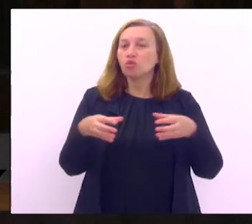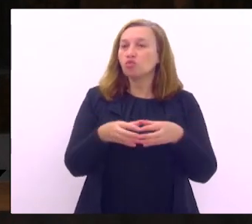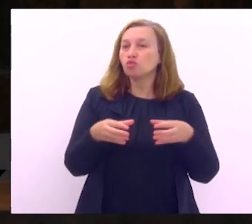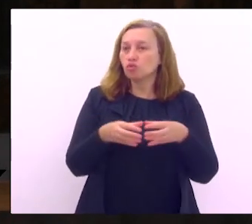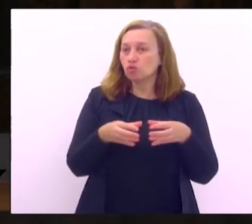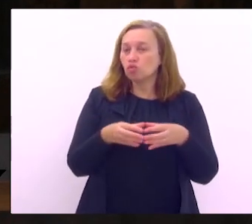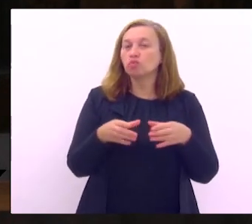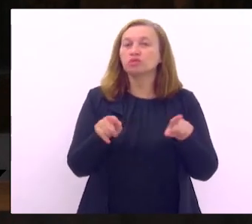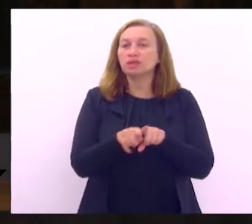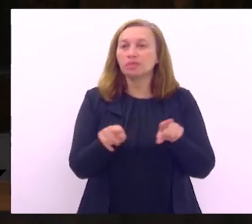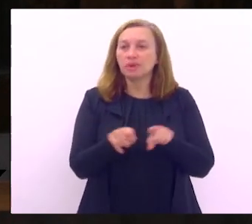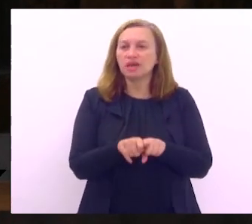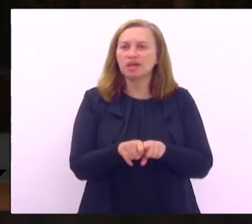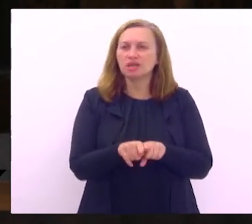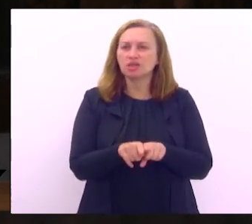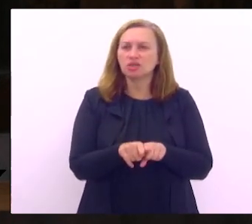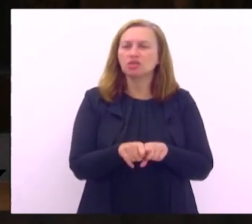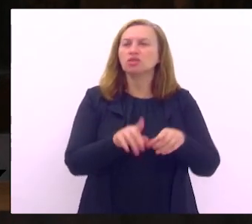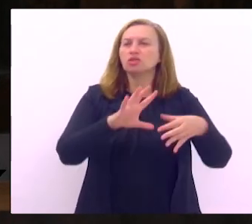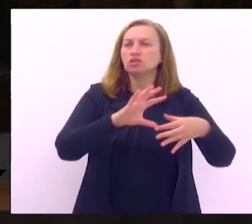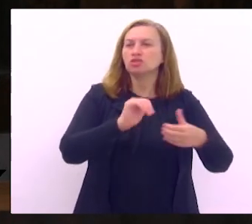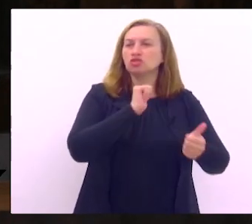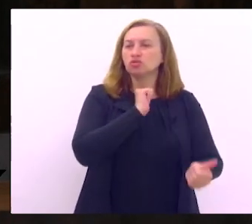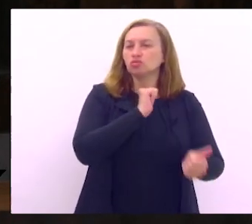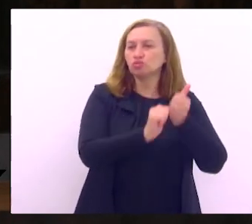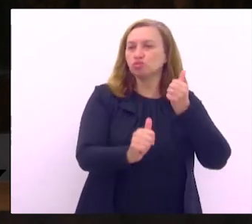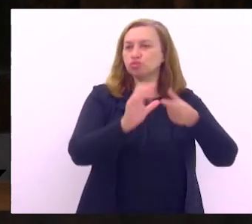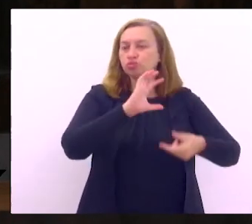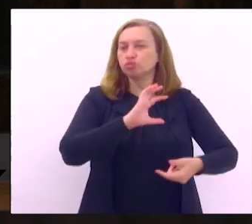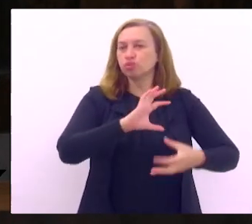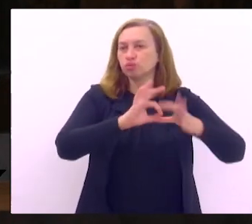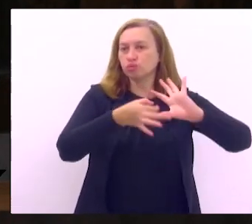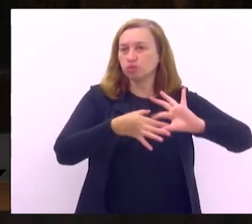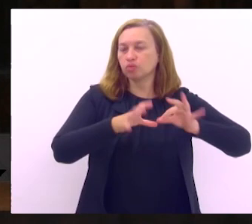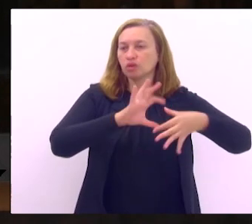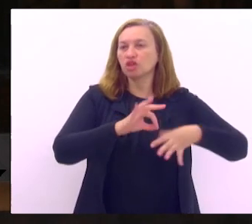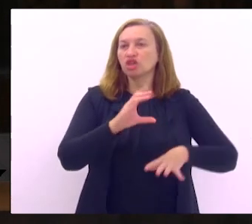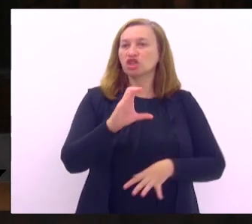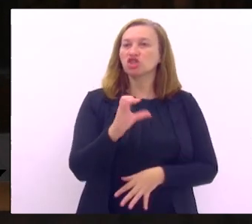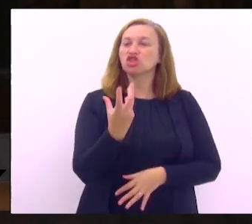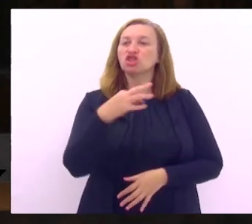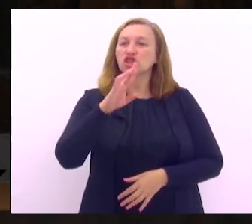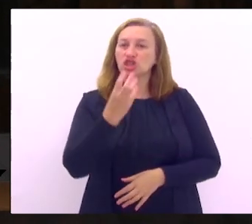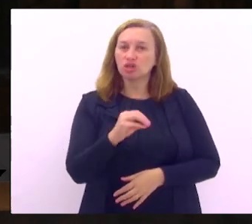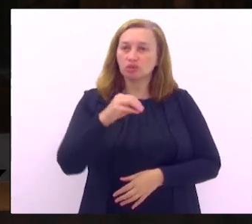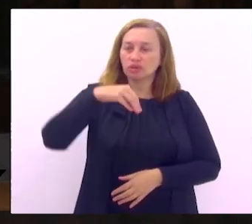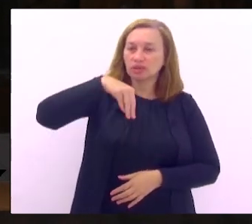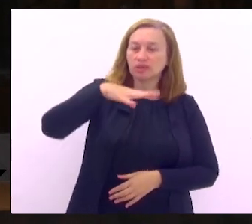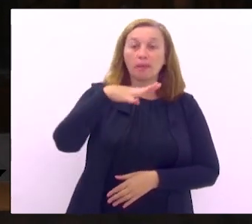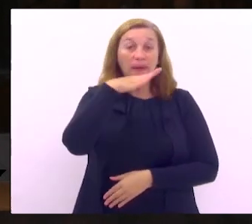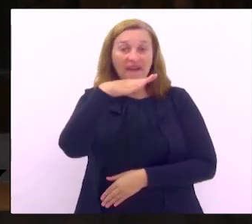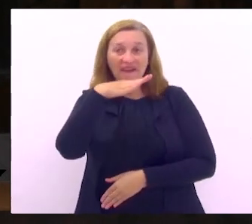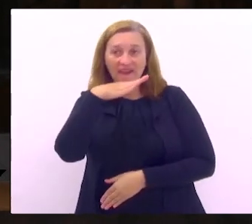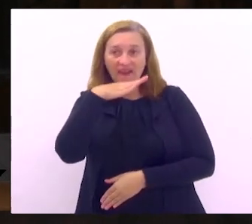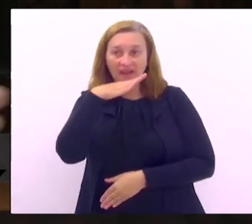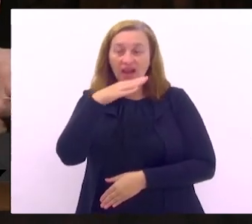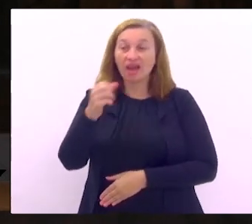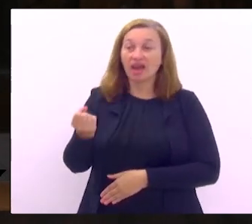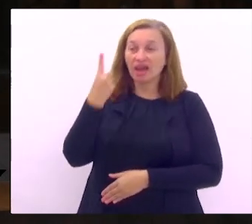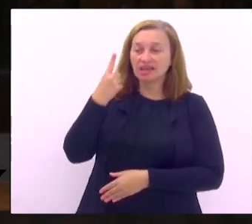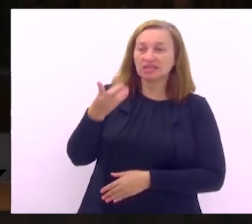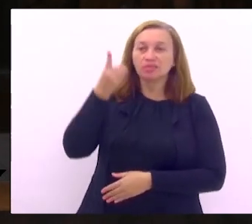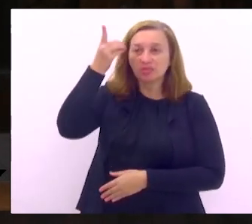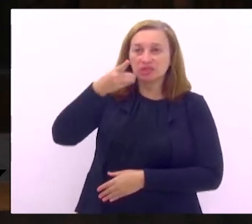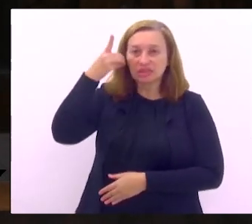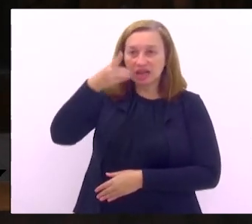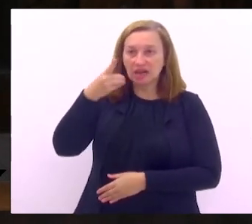emblemática também no atletismo, que é o presidente Chiquinho da Mangueira, ex-deputado, que eu tive o privilégio de conviver